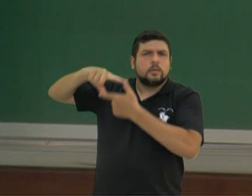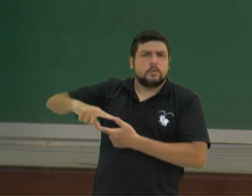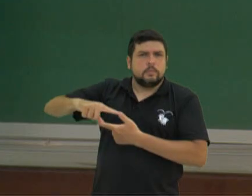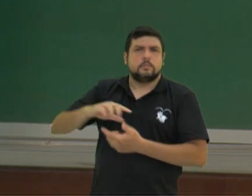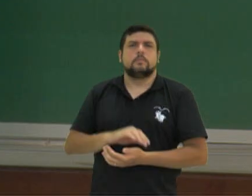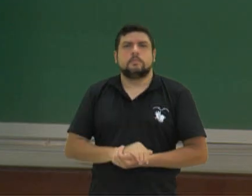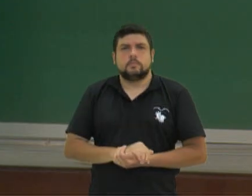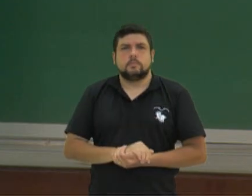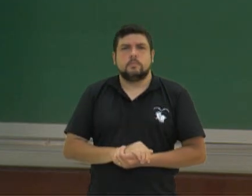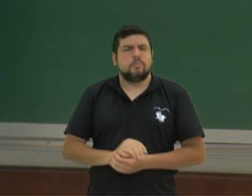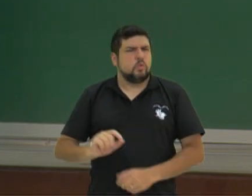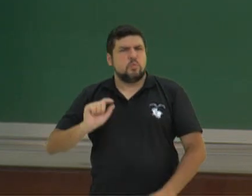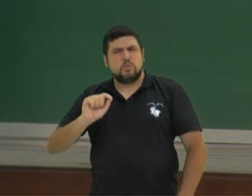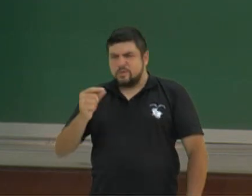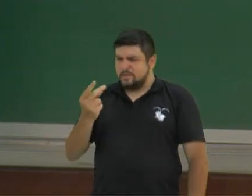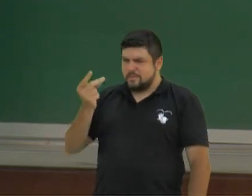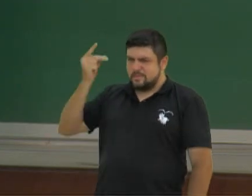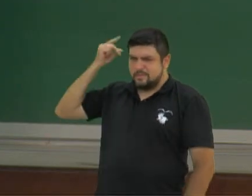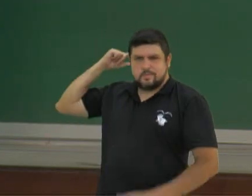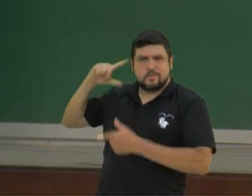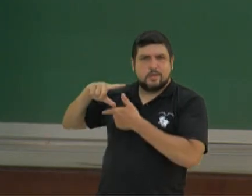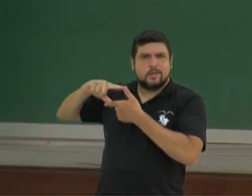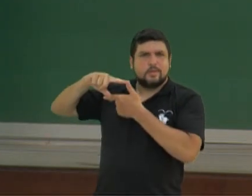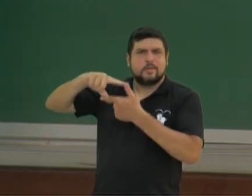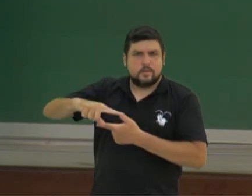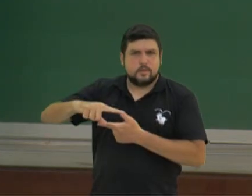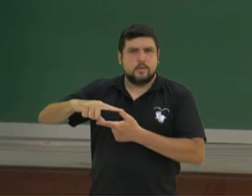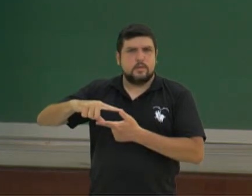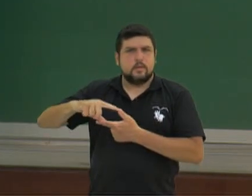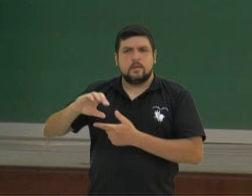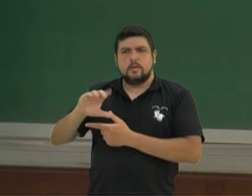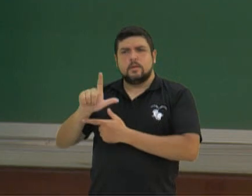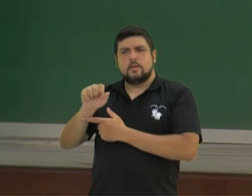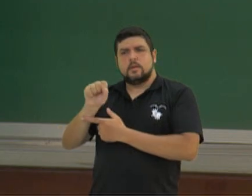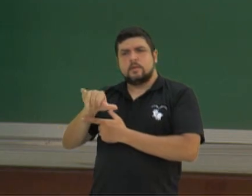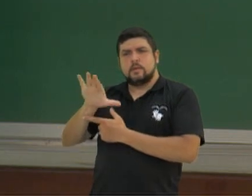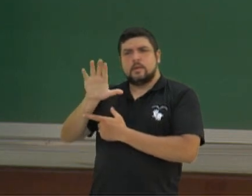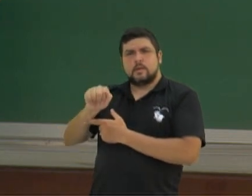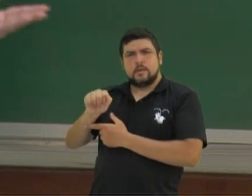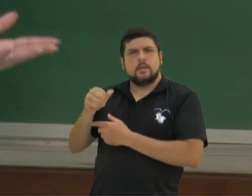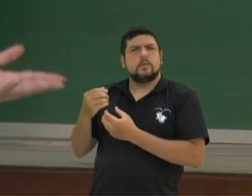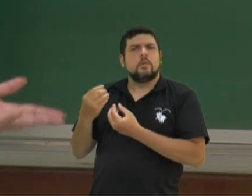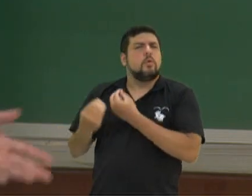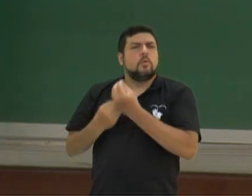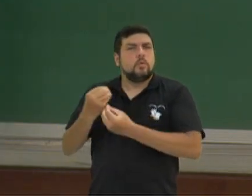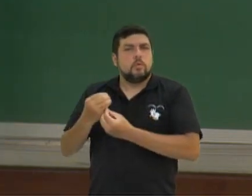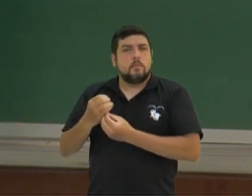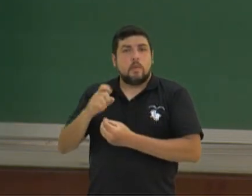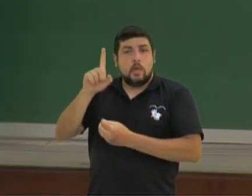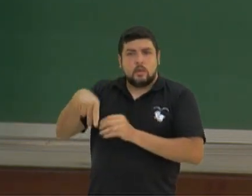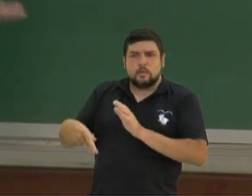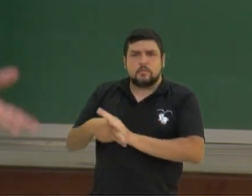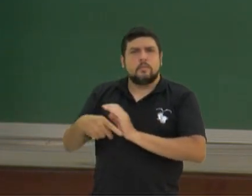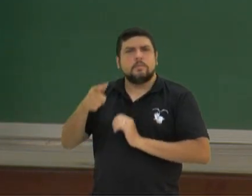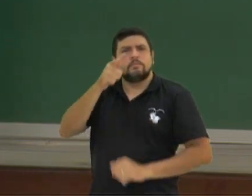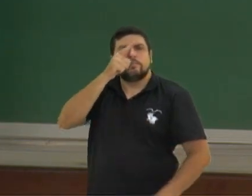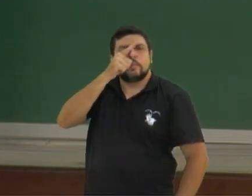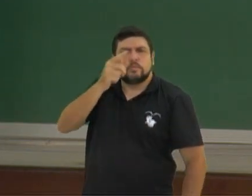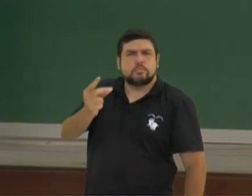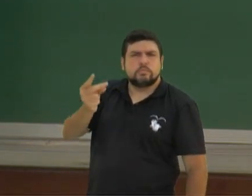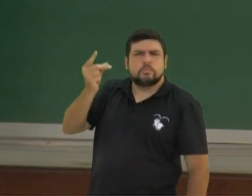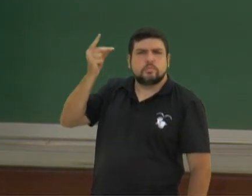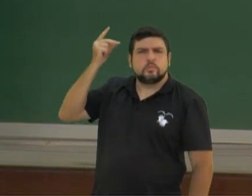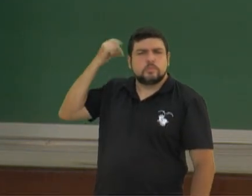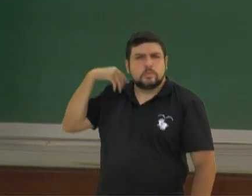Antiguidade Clássica era o nome dado a como se vivia lá na época da Grécia Antiga, de Roma Antiga, que a